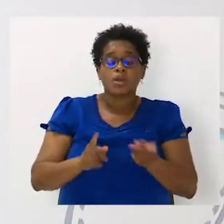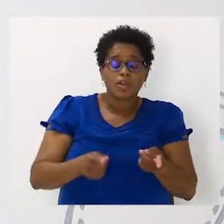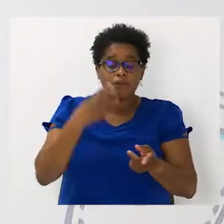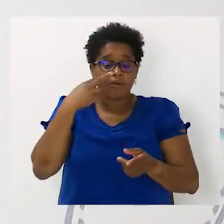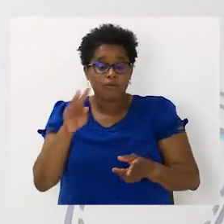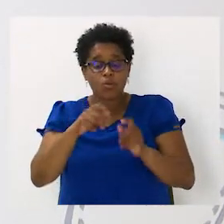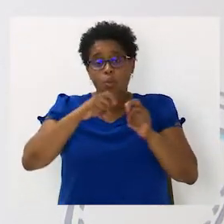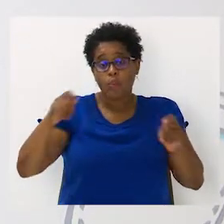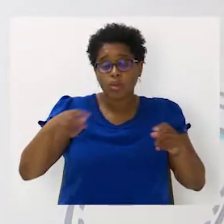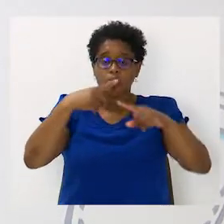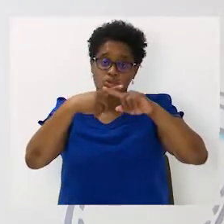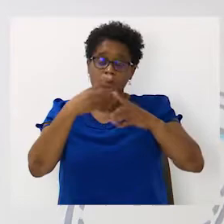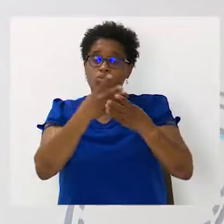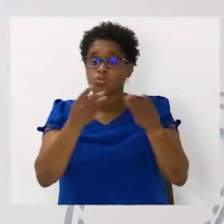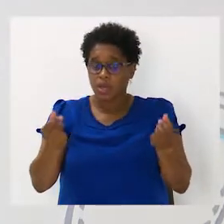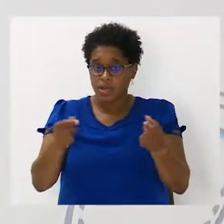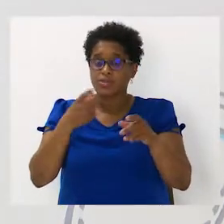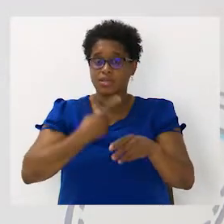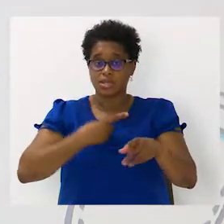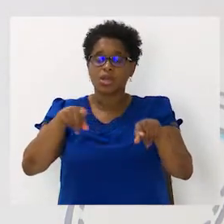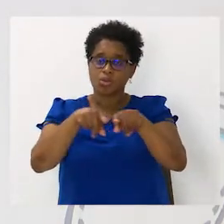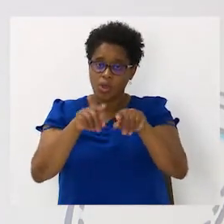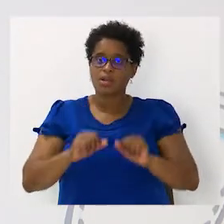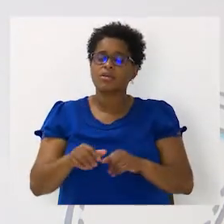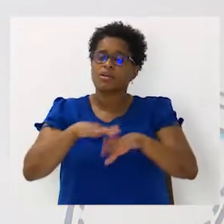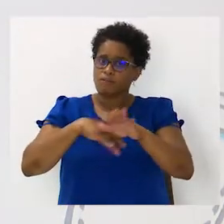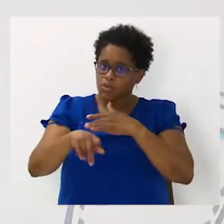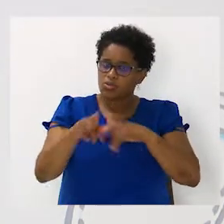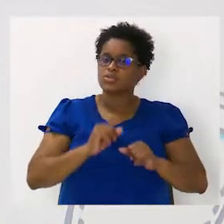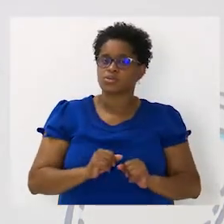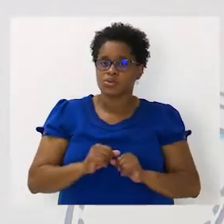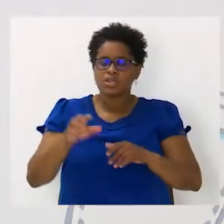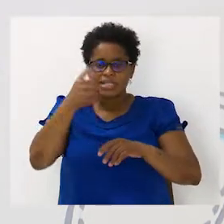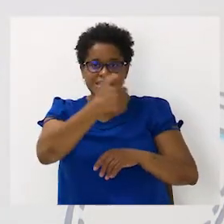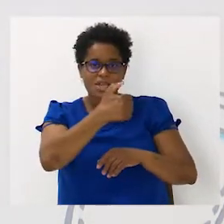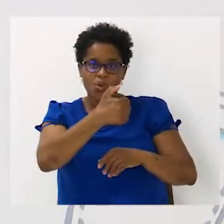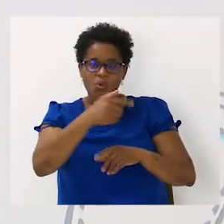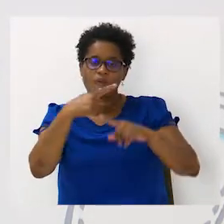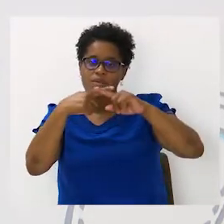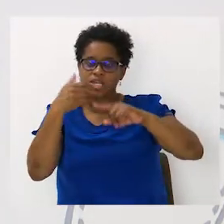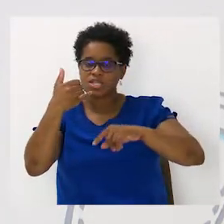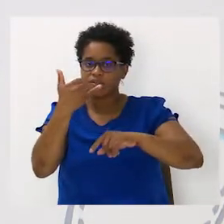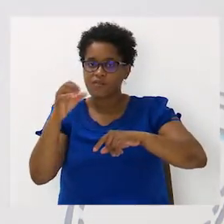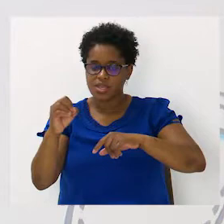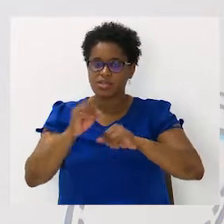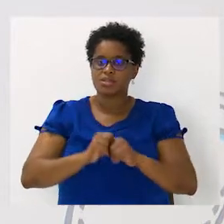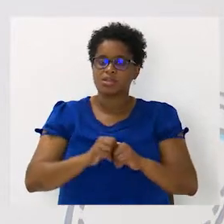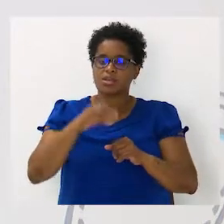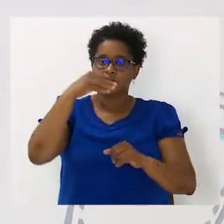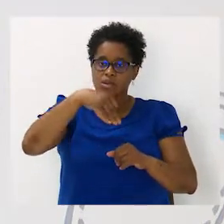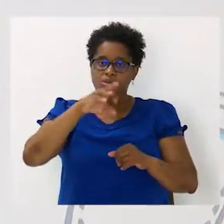Vamos ver que os comprimentos, ao multiplicarem, o resultado vai ser igual. Feito isso, 5 vezes